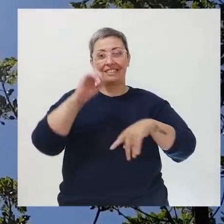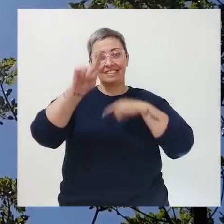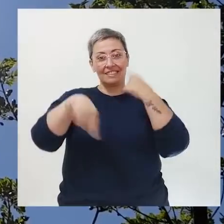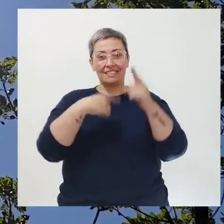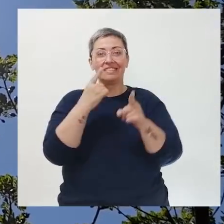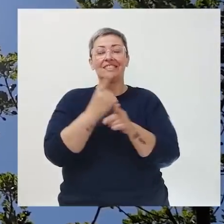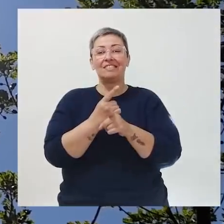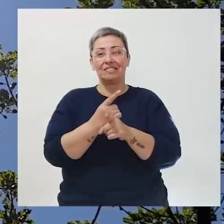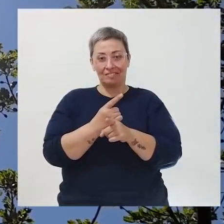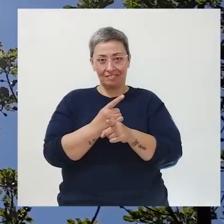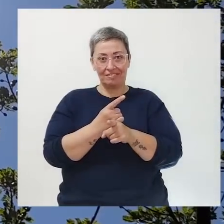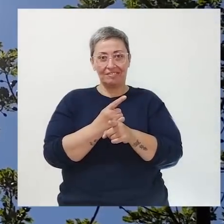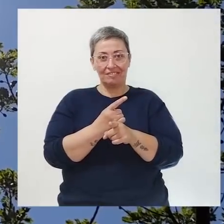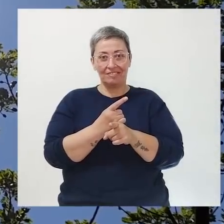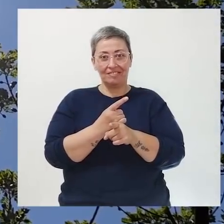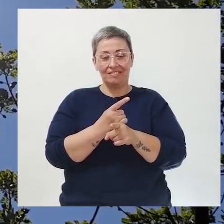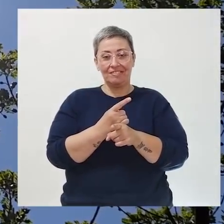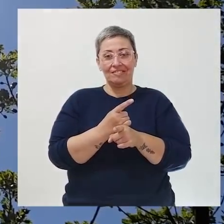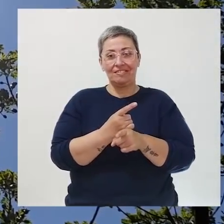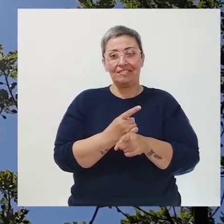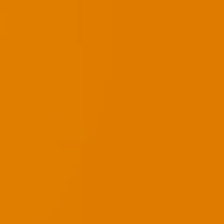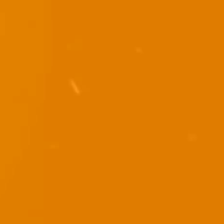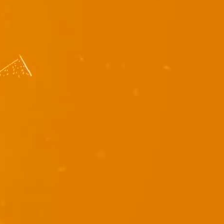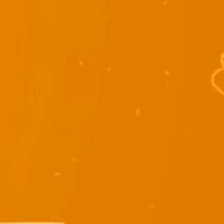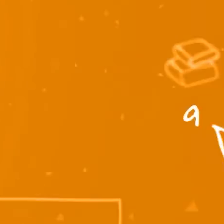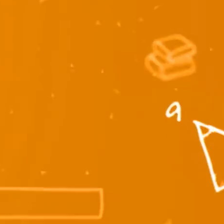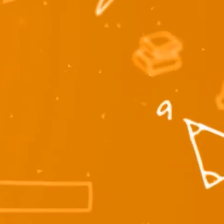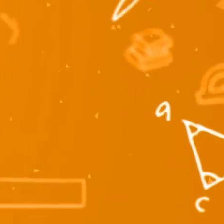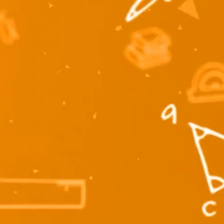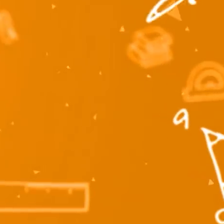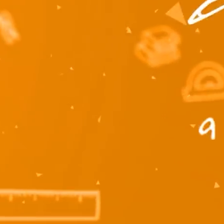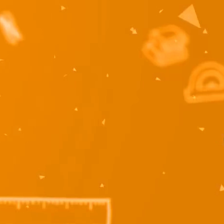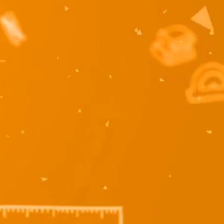gente se vê!